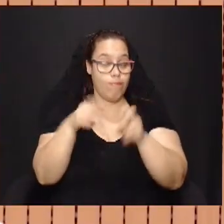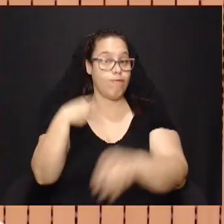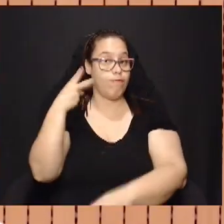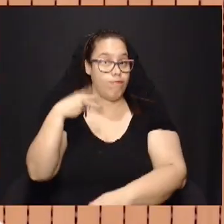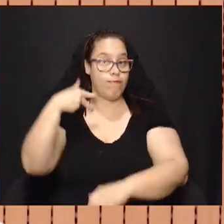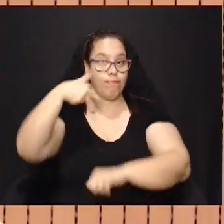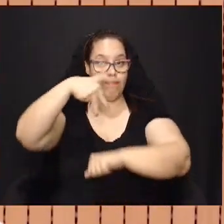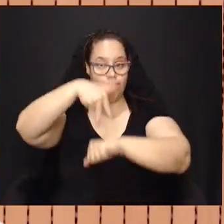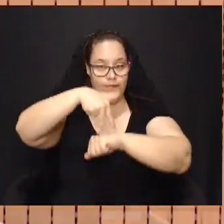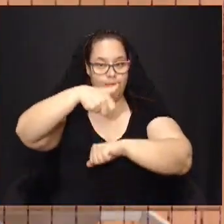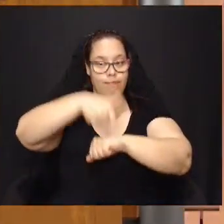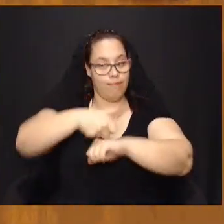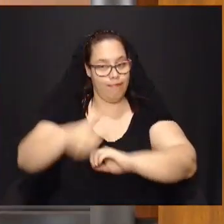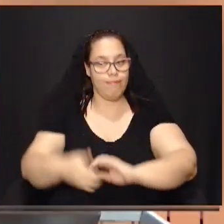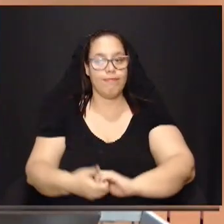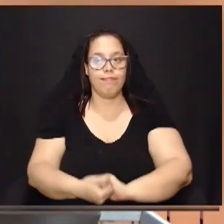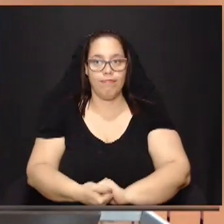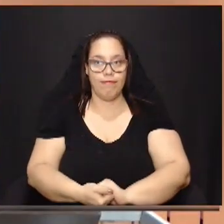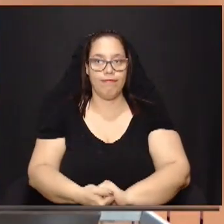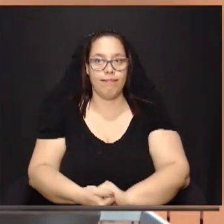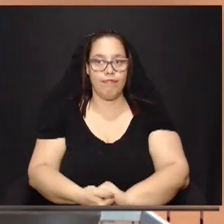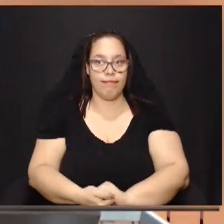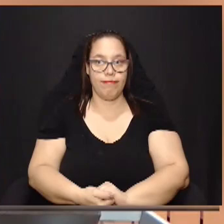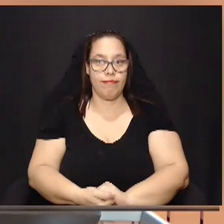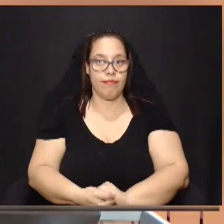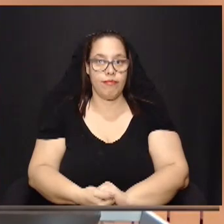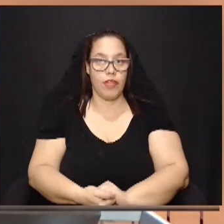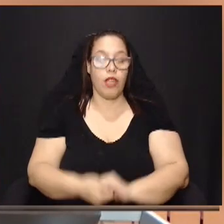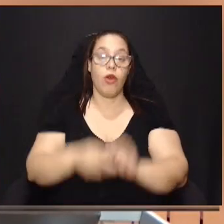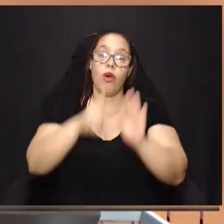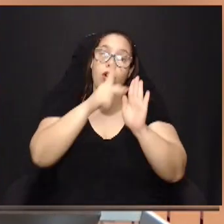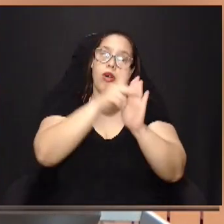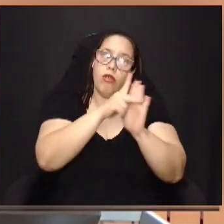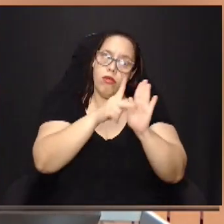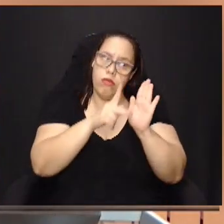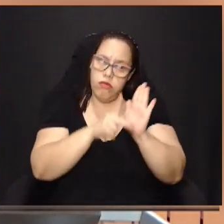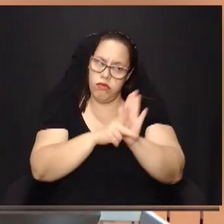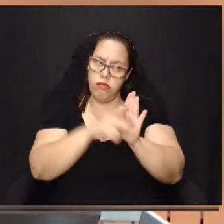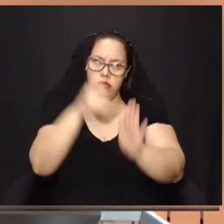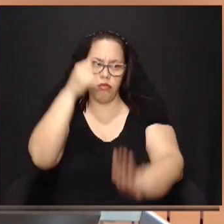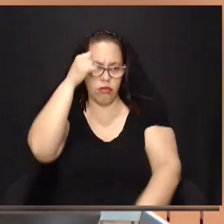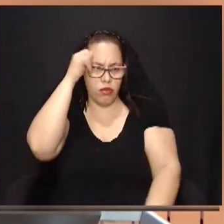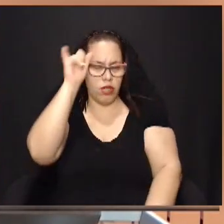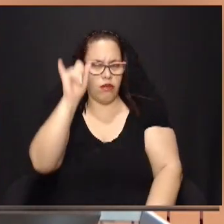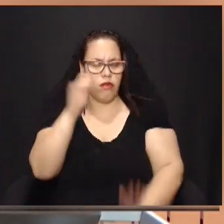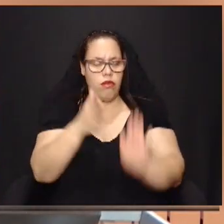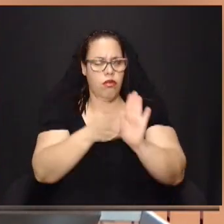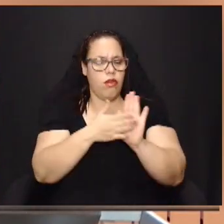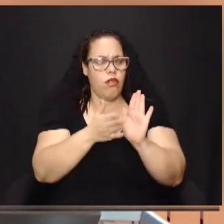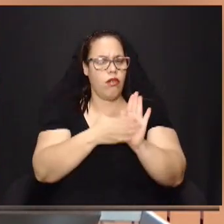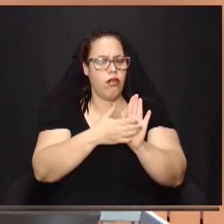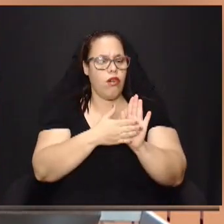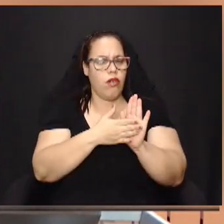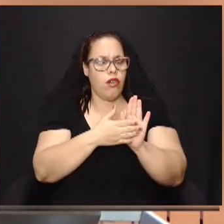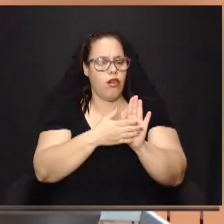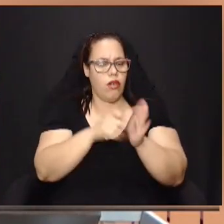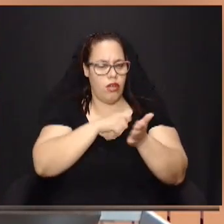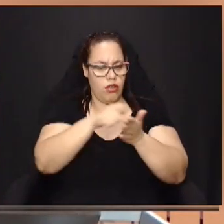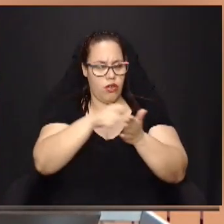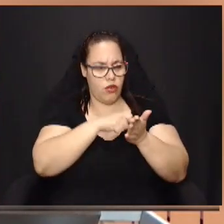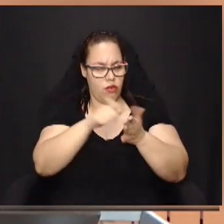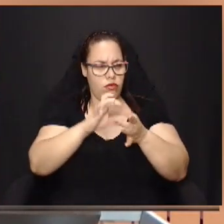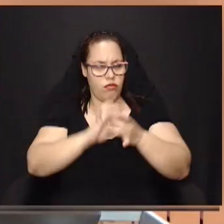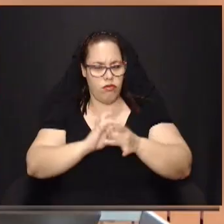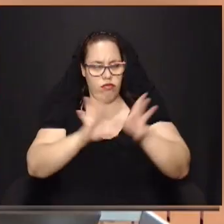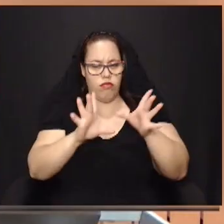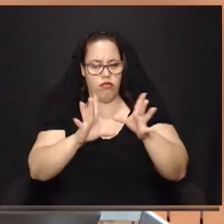à tribuna. É um projeto que prevê a execução autodeclaratória para